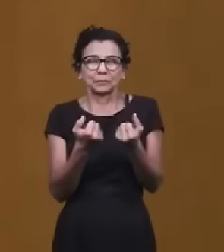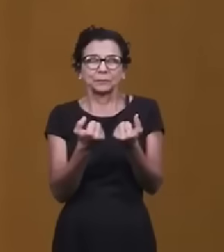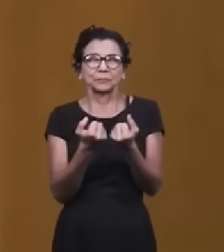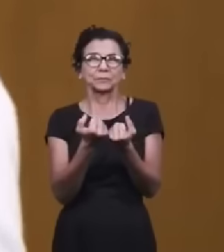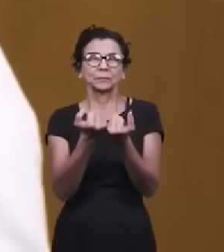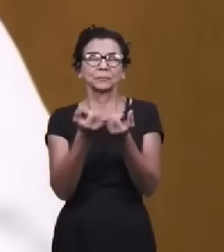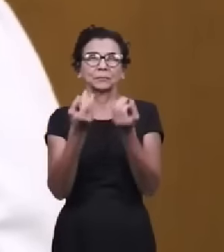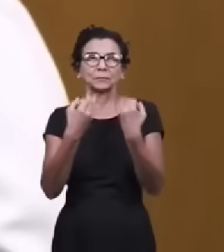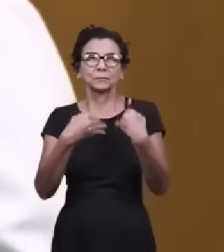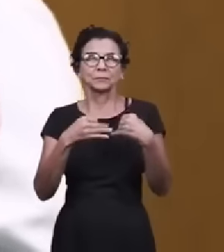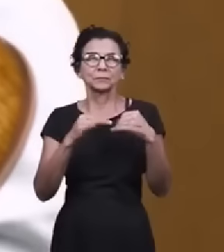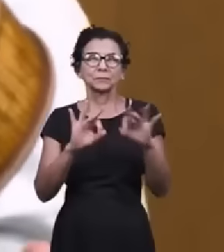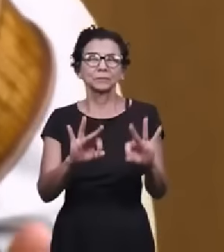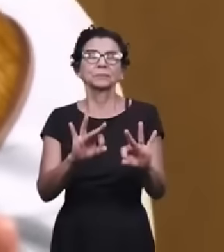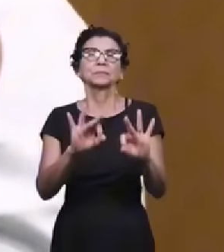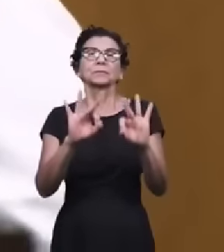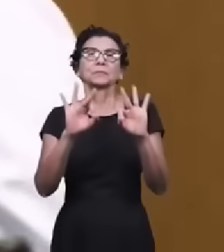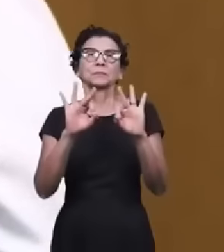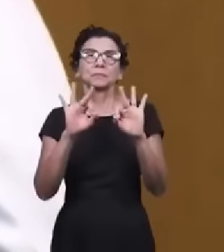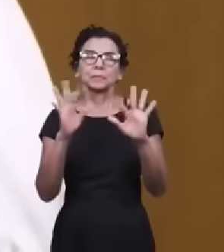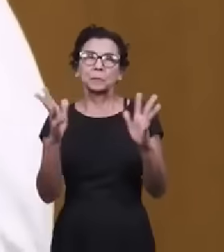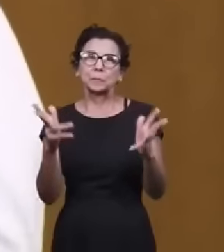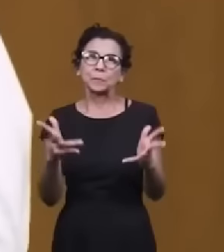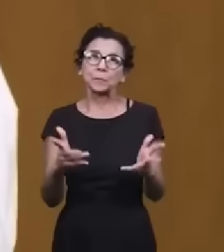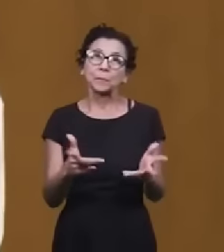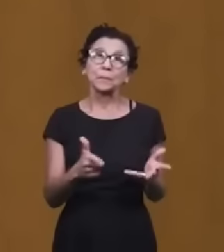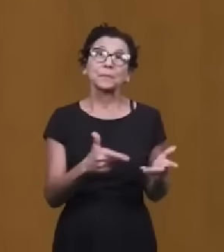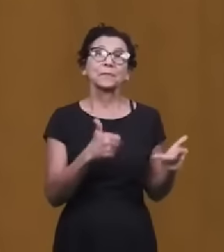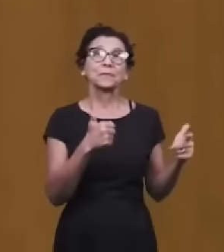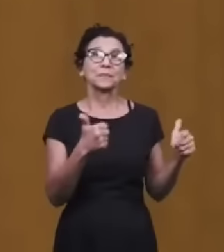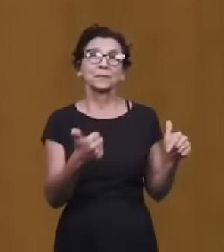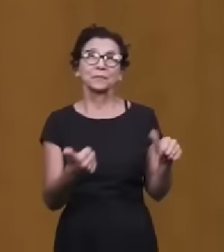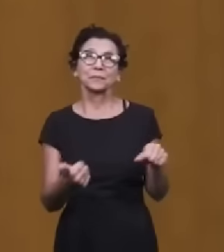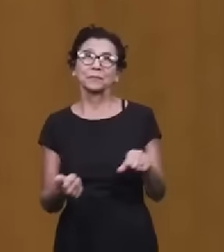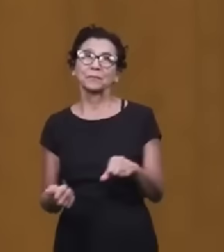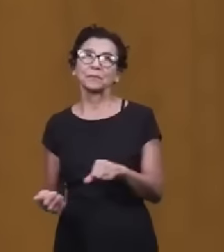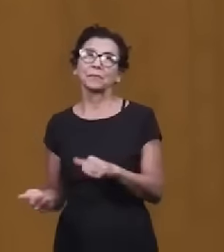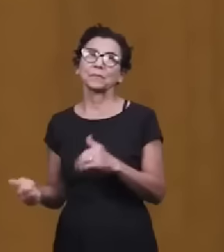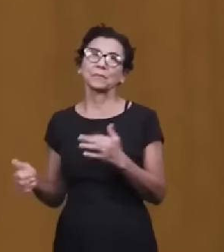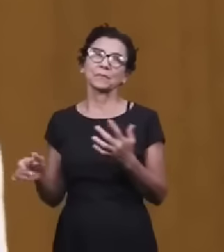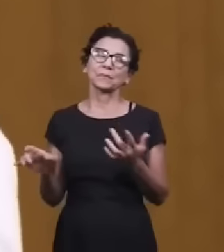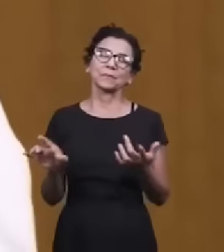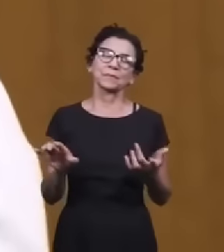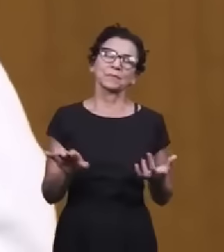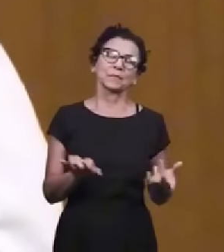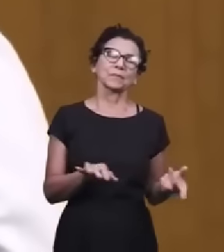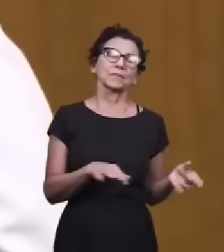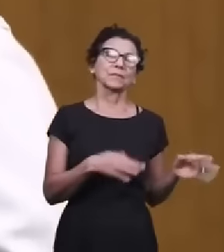Sharon. Até seus espíritos